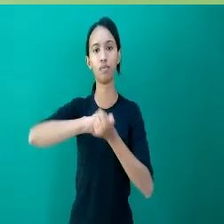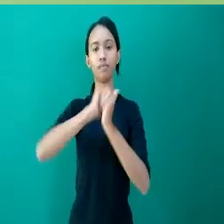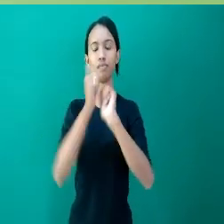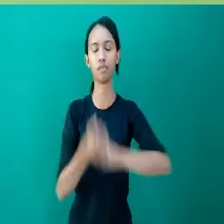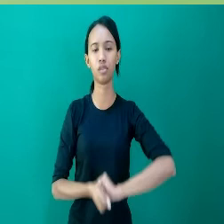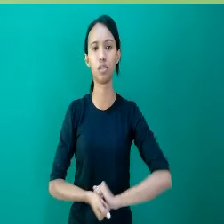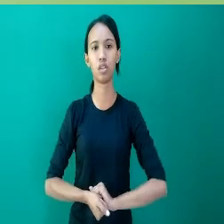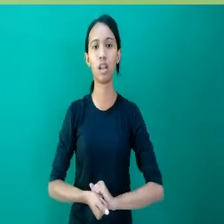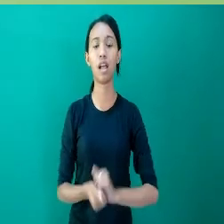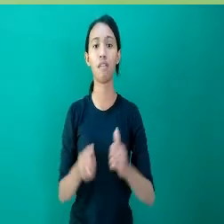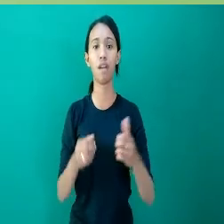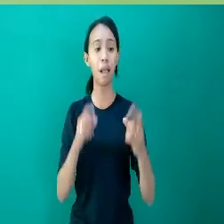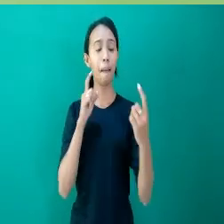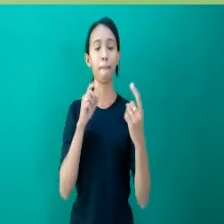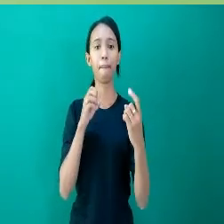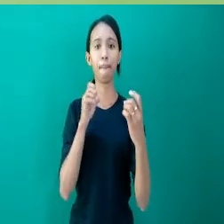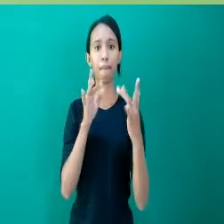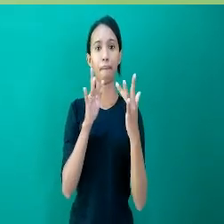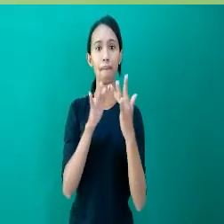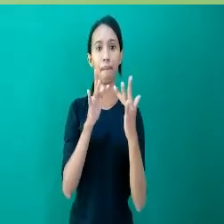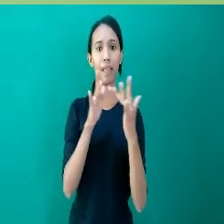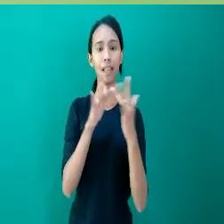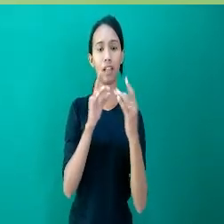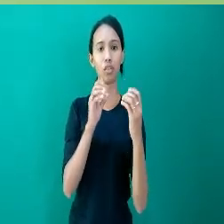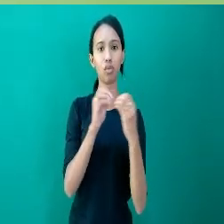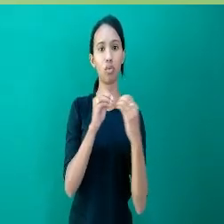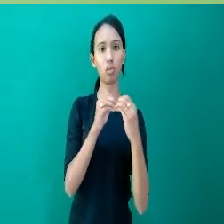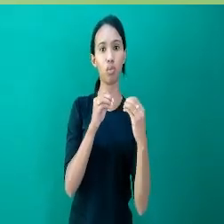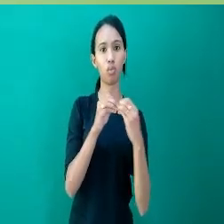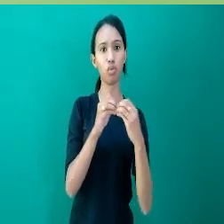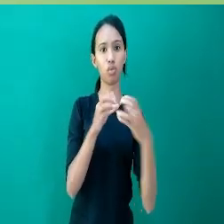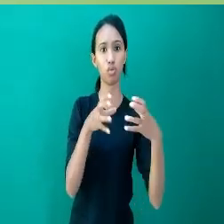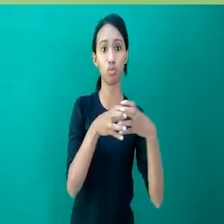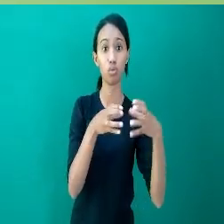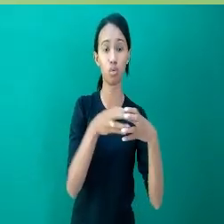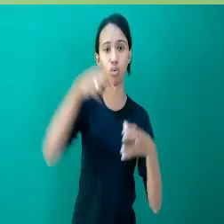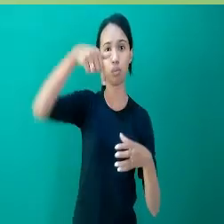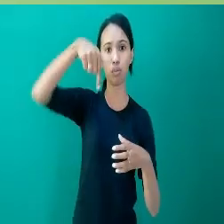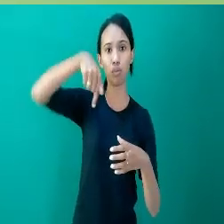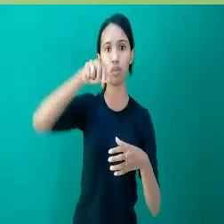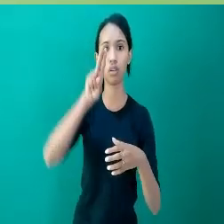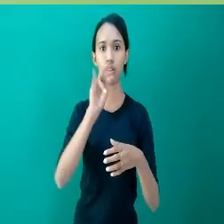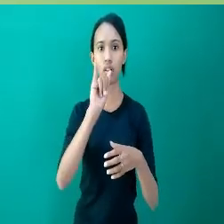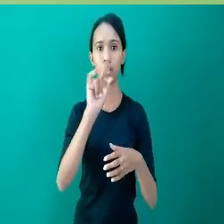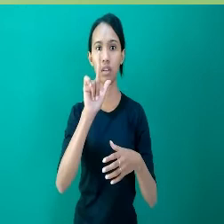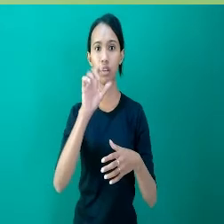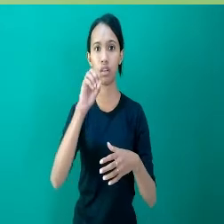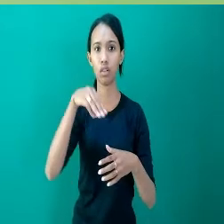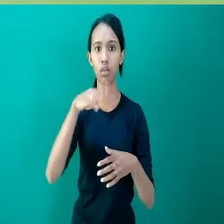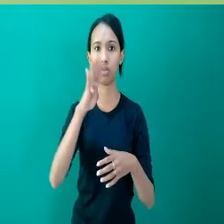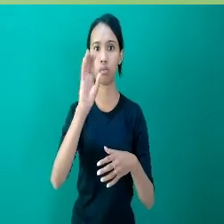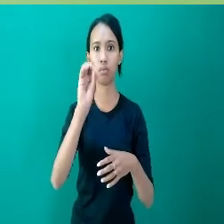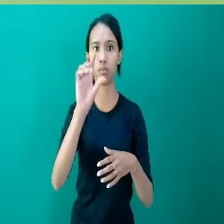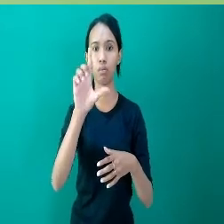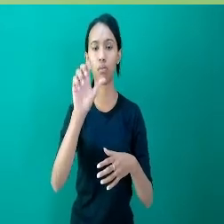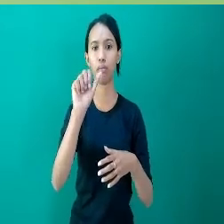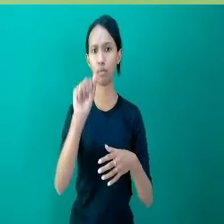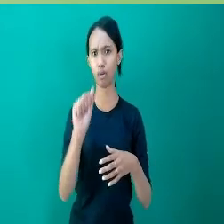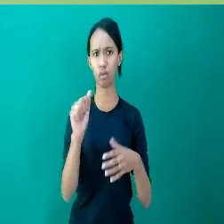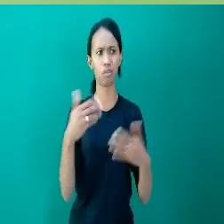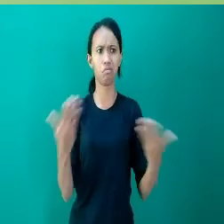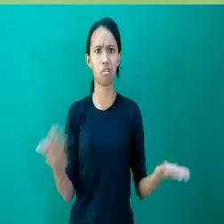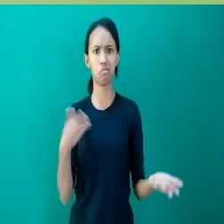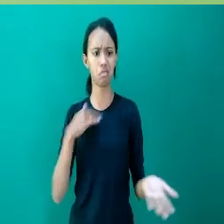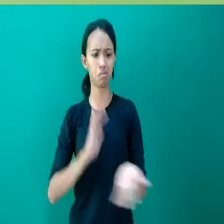que ele chama lá, ó, dos quilombola lá. Ele convivia bem com eles, convive com bem, mas na hora de ter um relacionamento, não queria ter com a